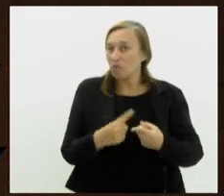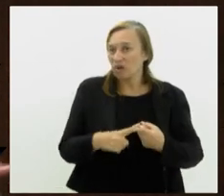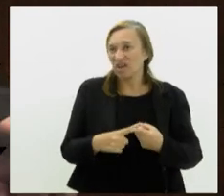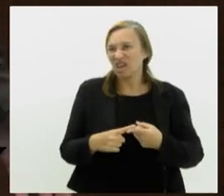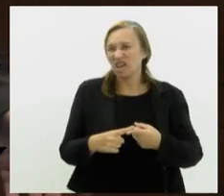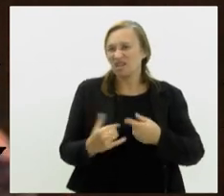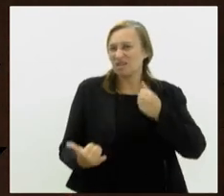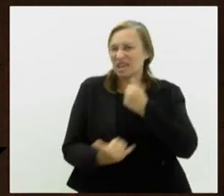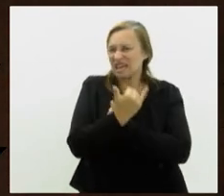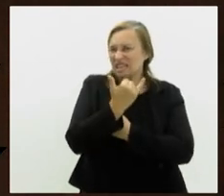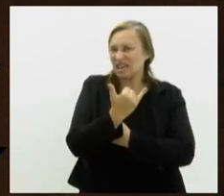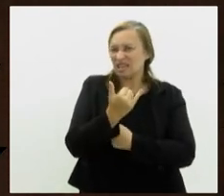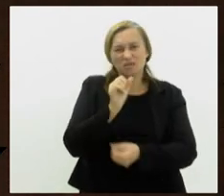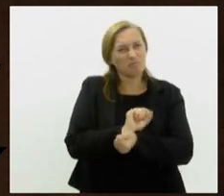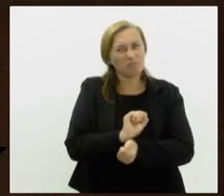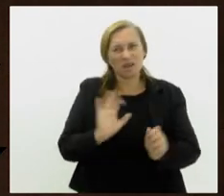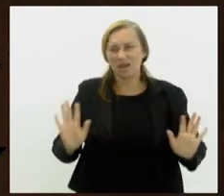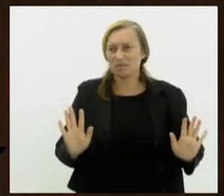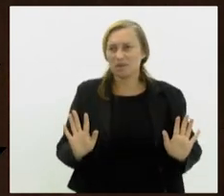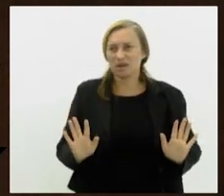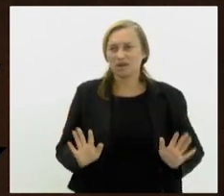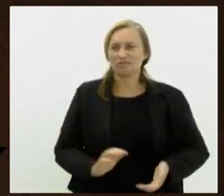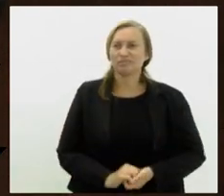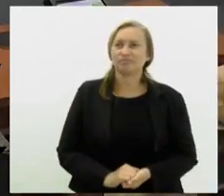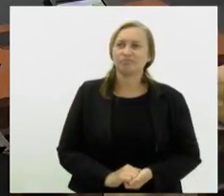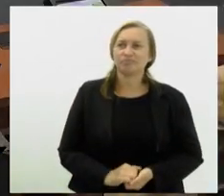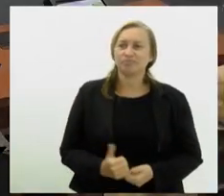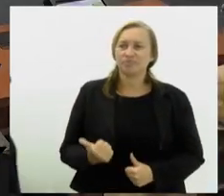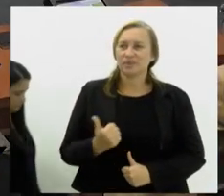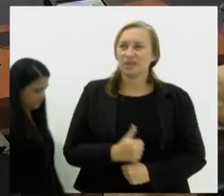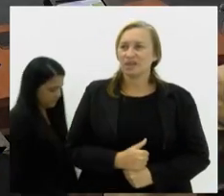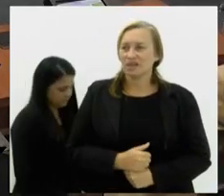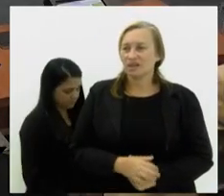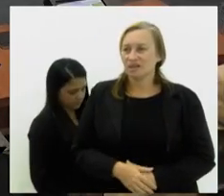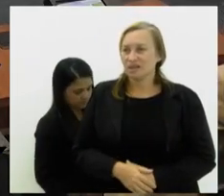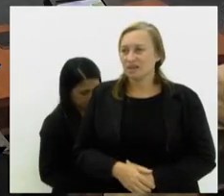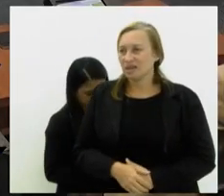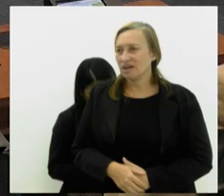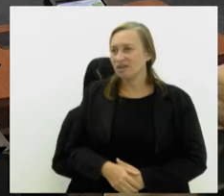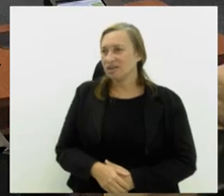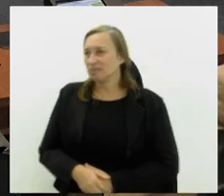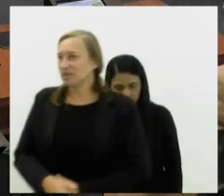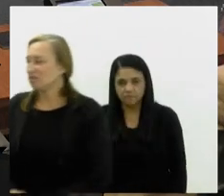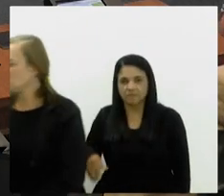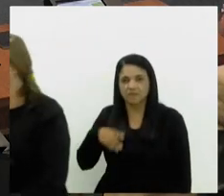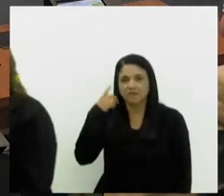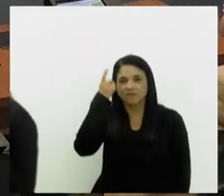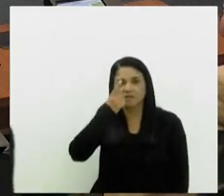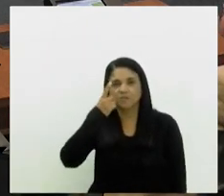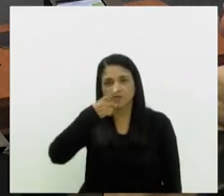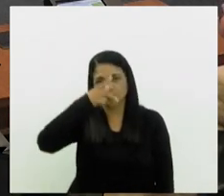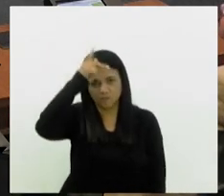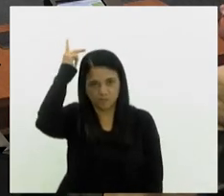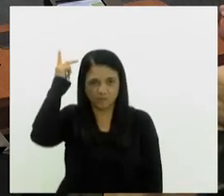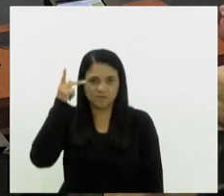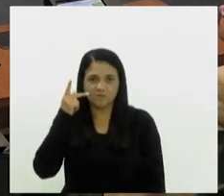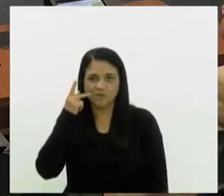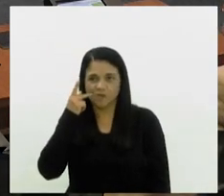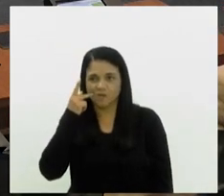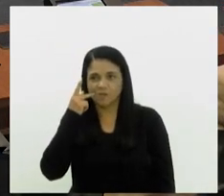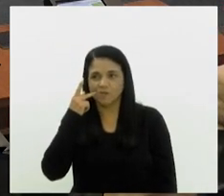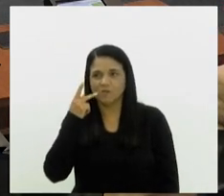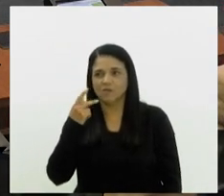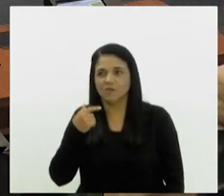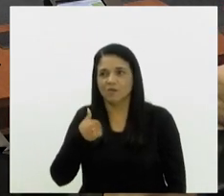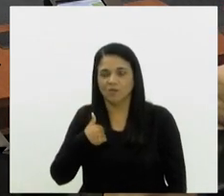enganado, sem chance. Muito obrigado, senhor presidente. Deputado Luiz Paulo. Presidente, o deputado Pateta, que